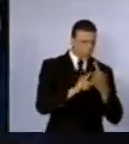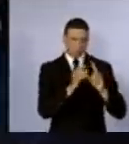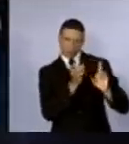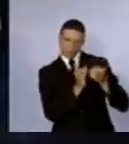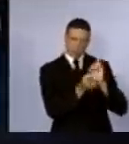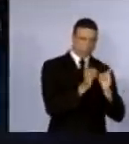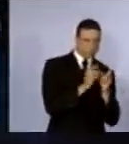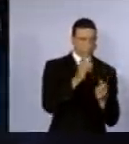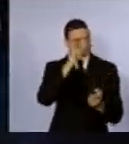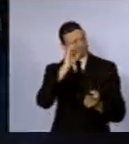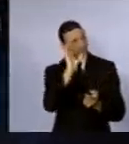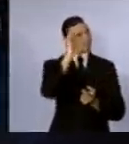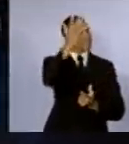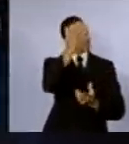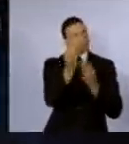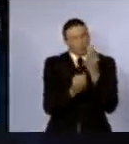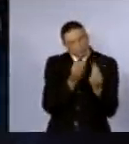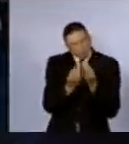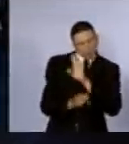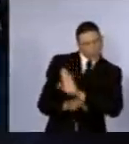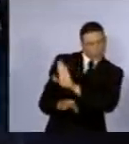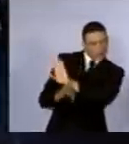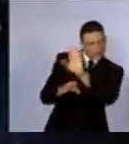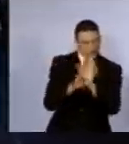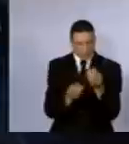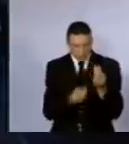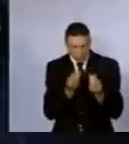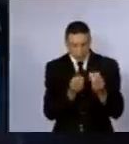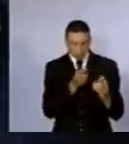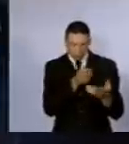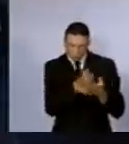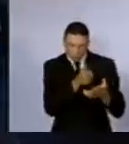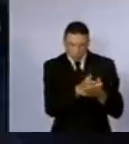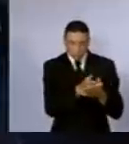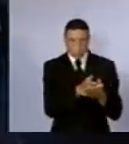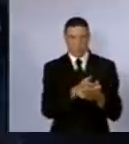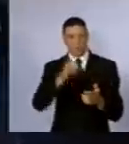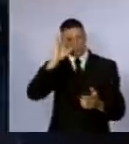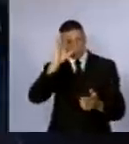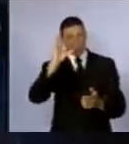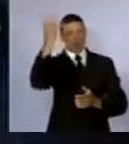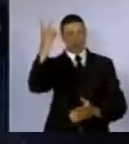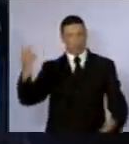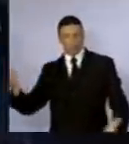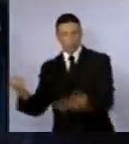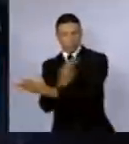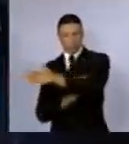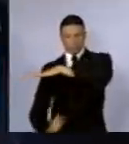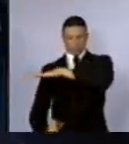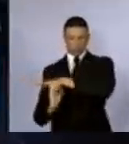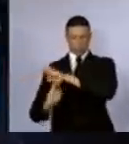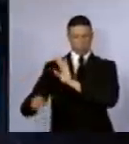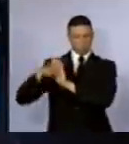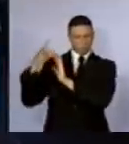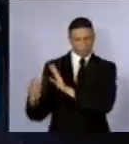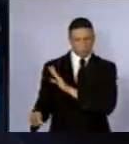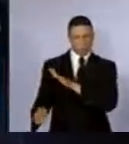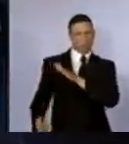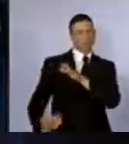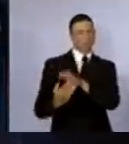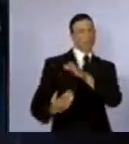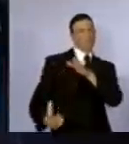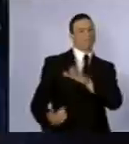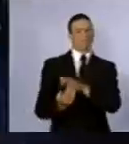proposto, né, uma série de ações que poderiam ser feitas e tal, mas as ações efetivamente dos concessionários, né, elas têm uma certa